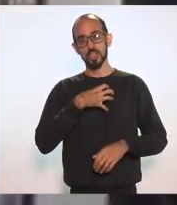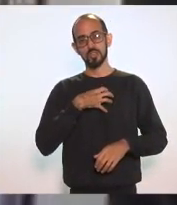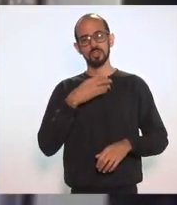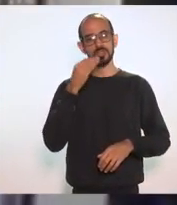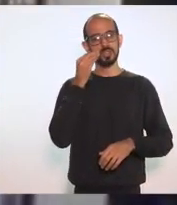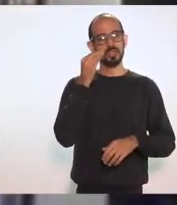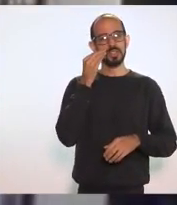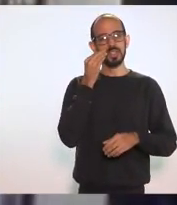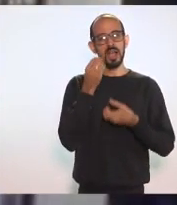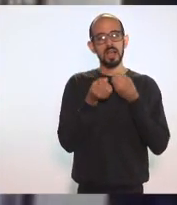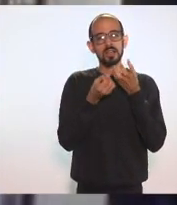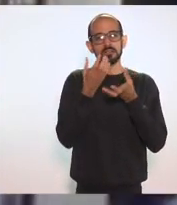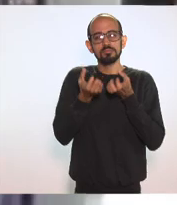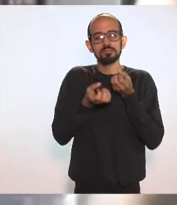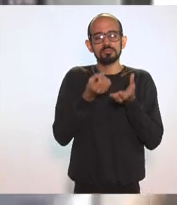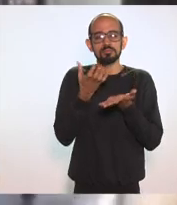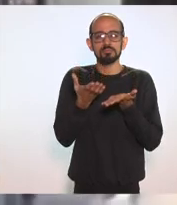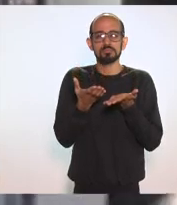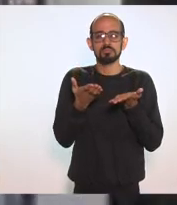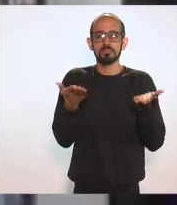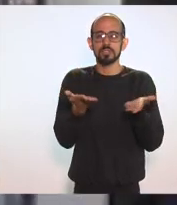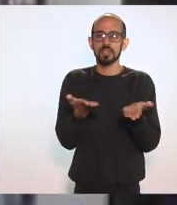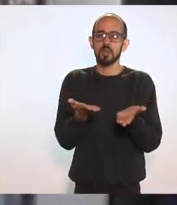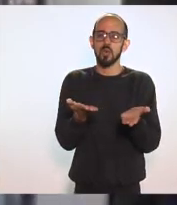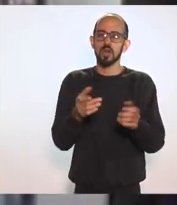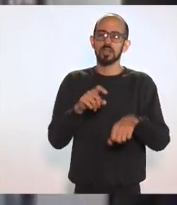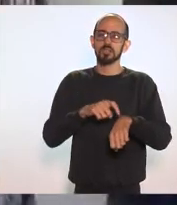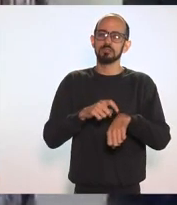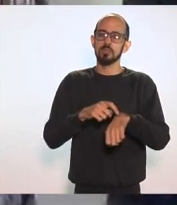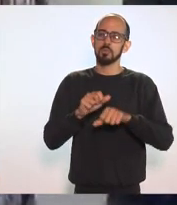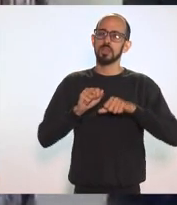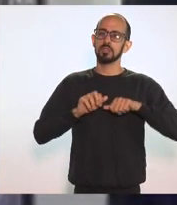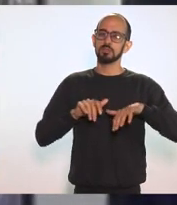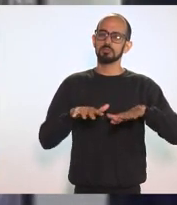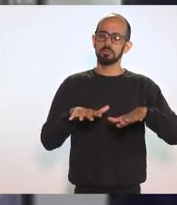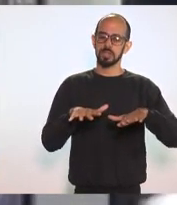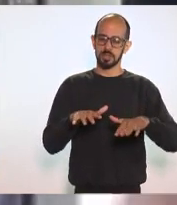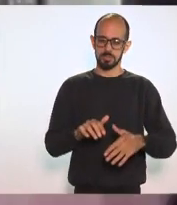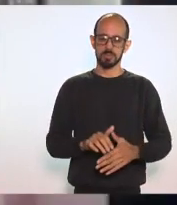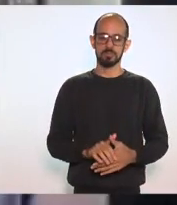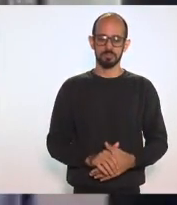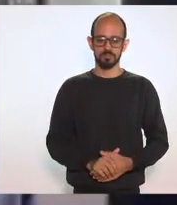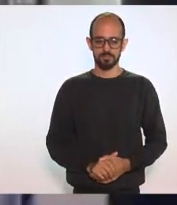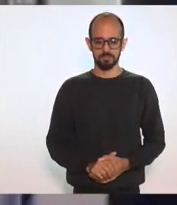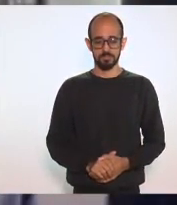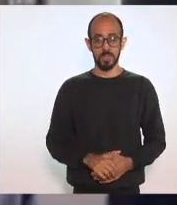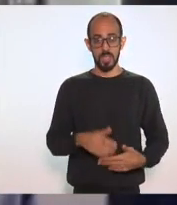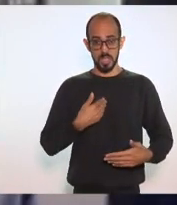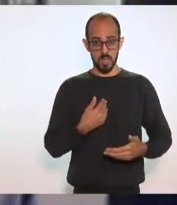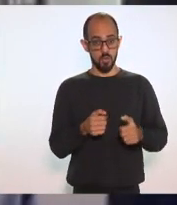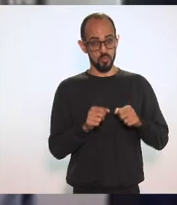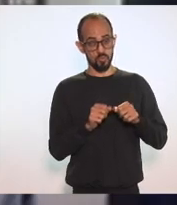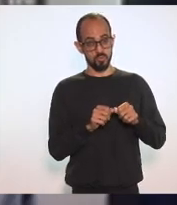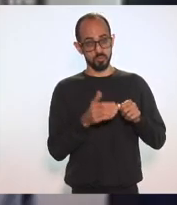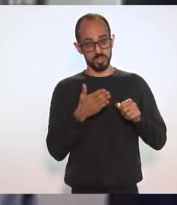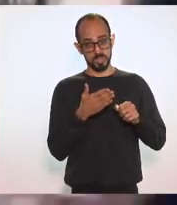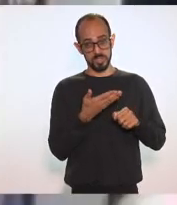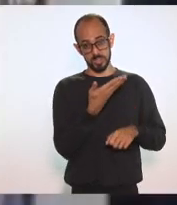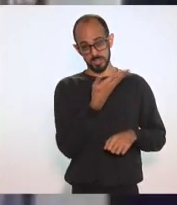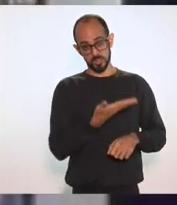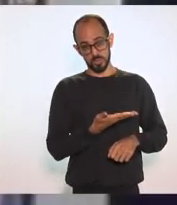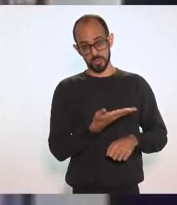as pessoas nestes tempos de pandemia, entendeu? Fiz isto porque não